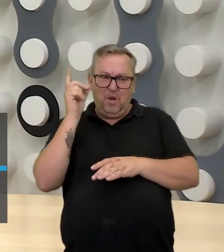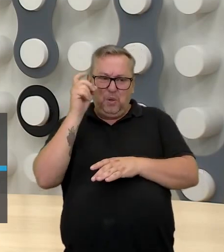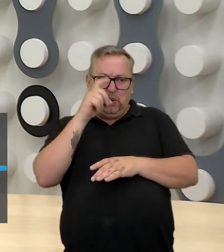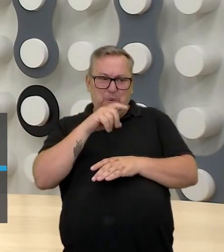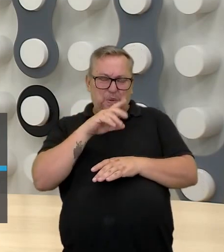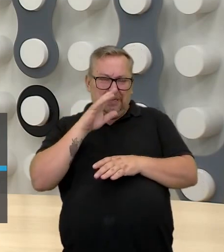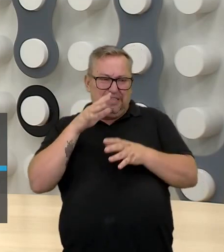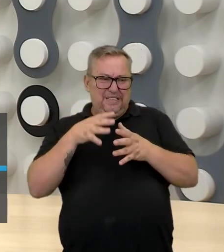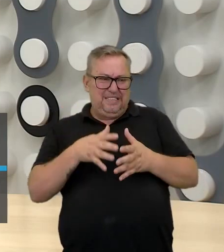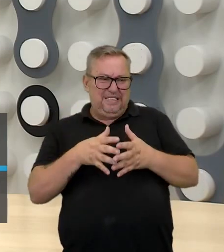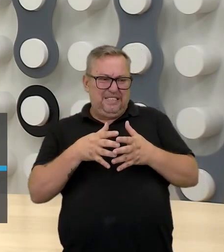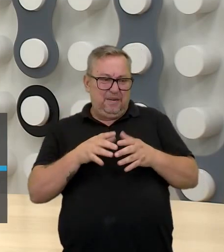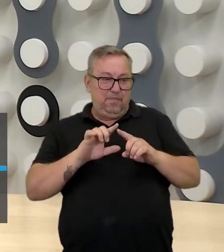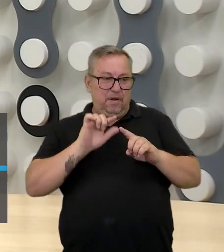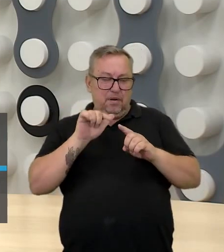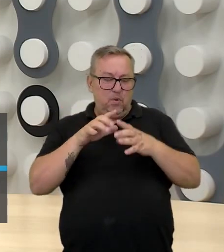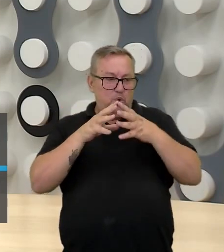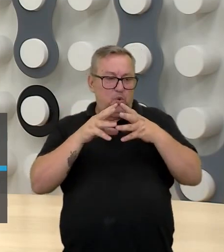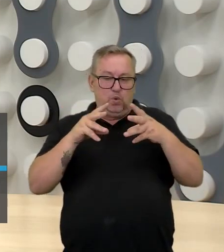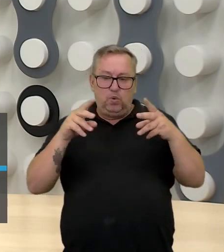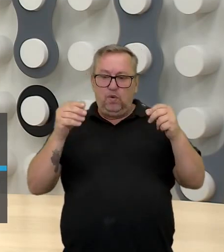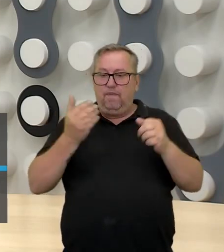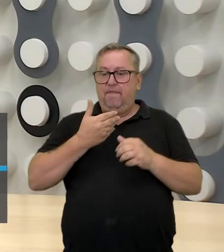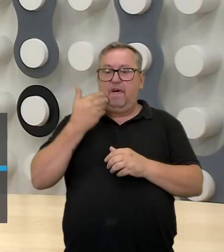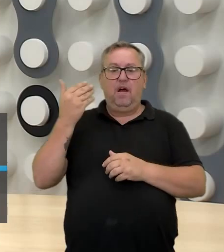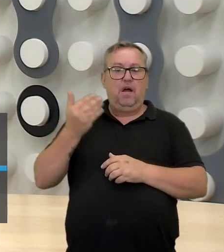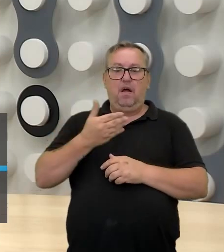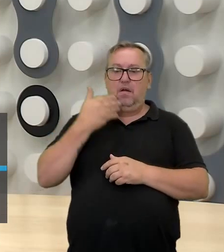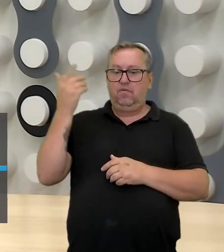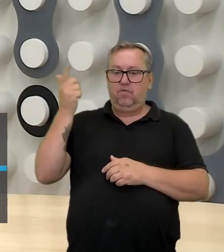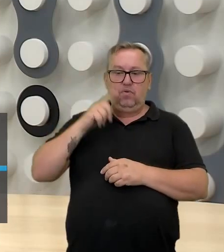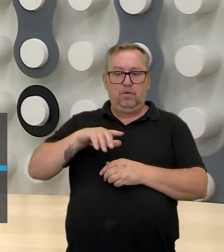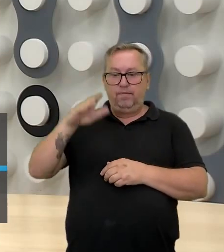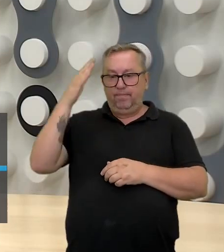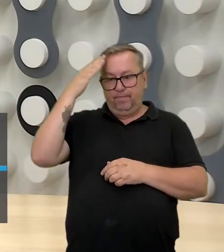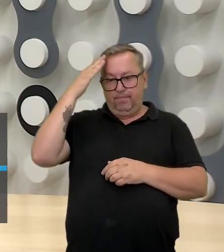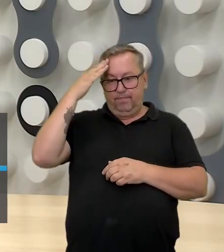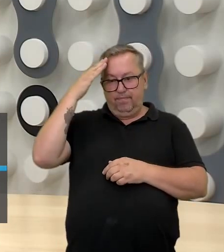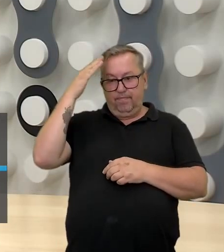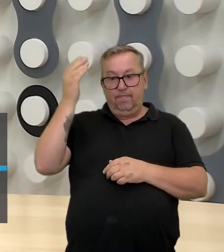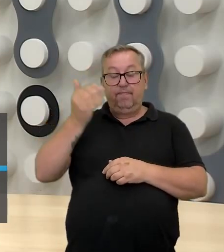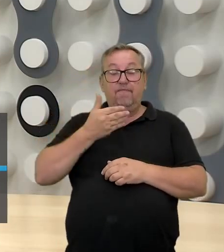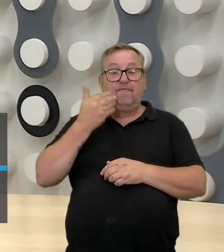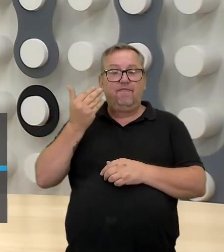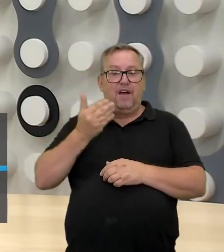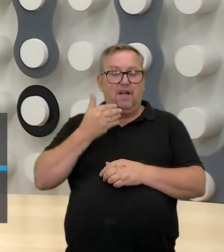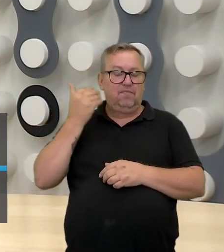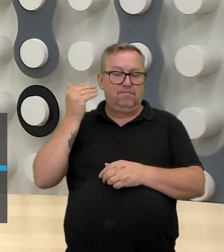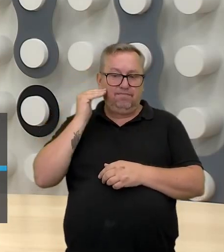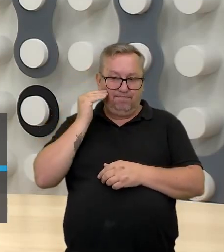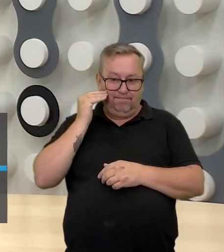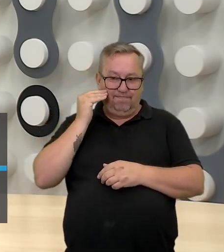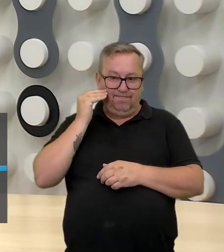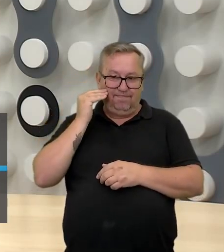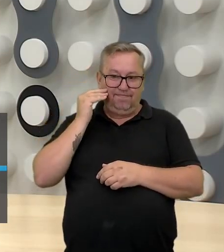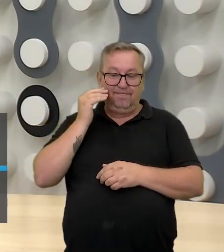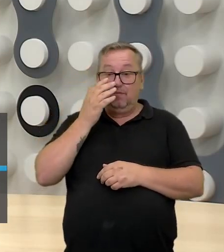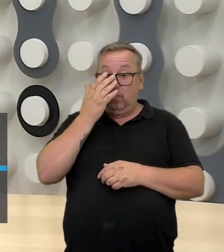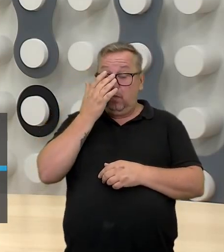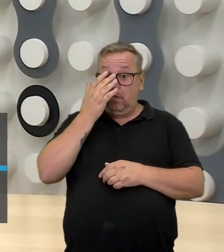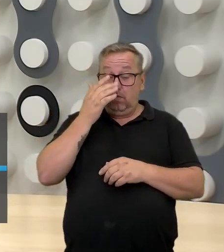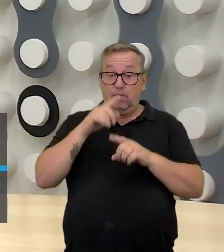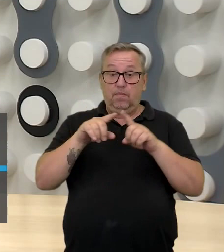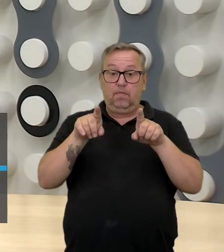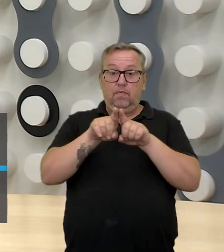mesmo tivemos aí dificuldades para entender todo esse processo, toda essa divisão, né?